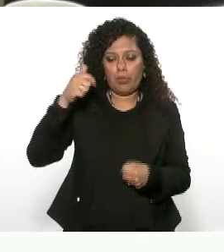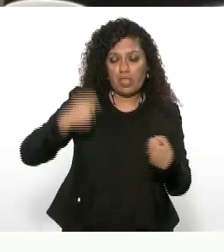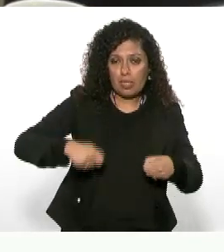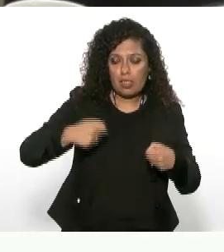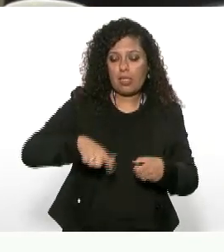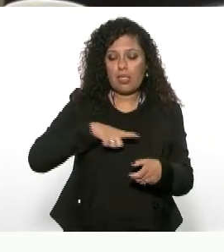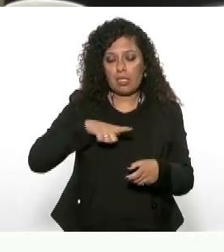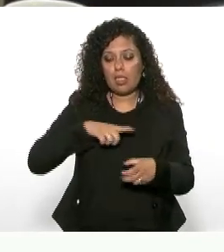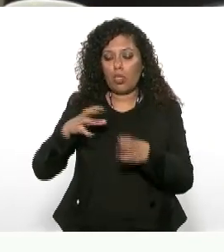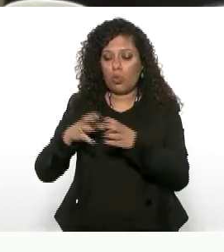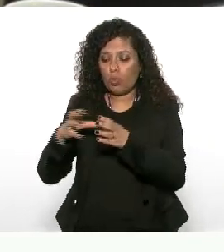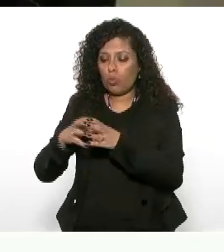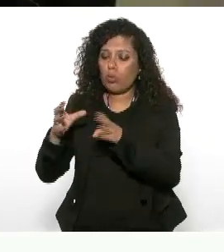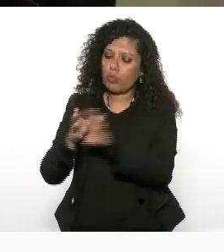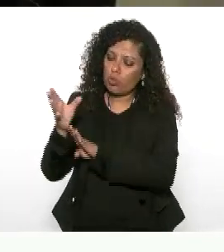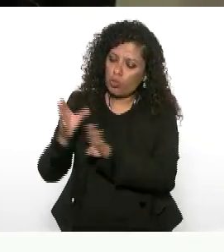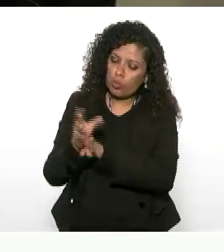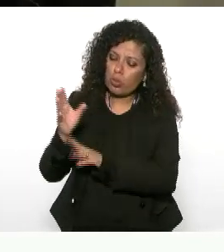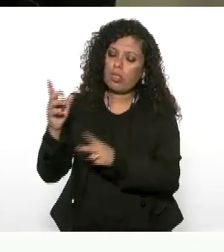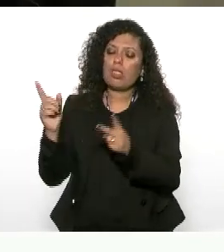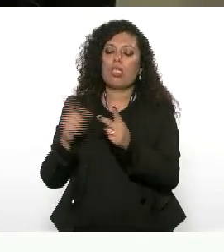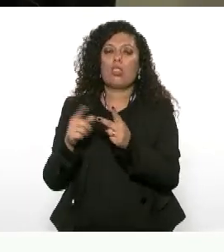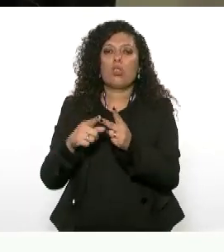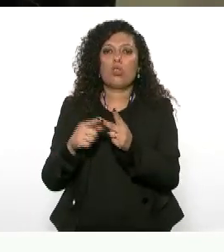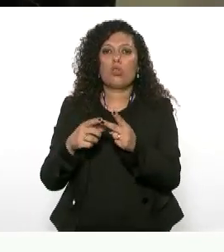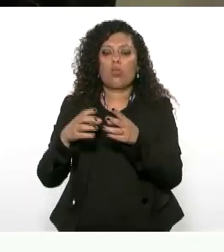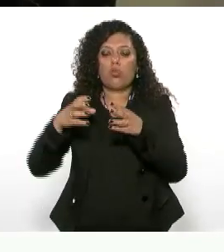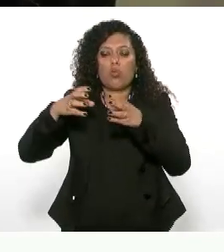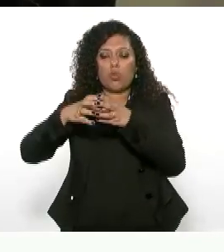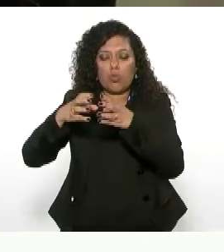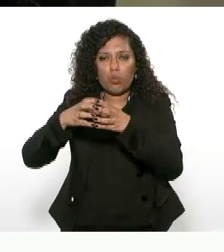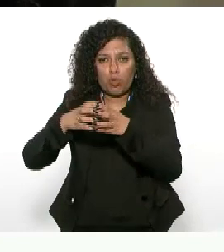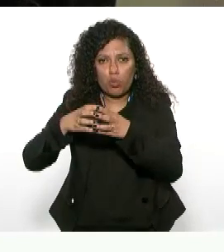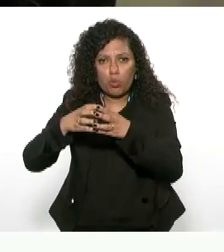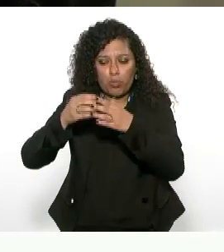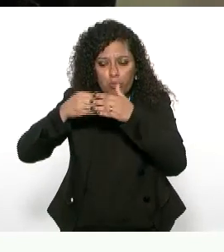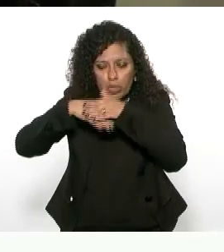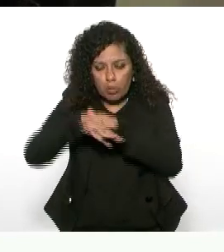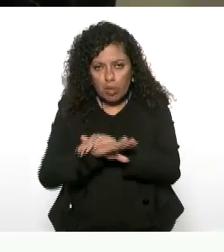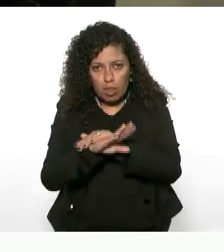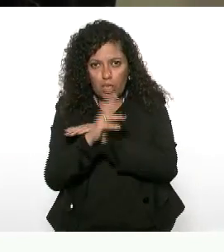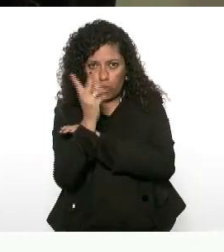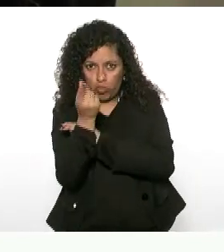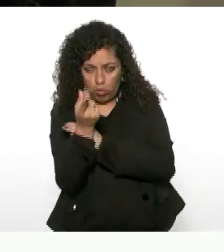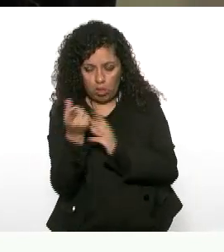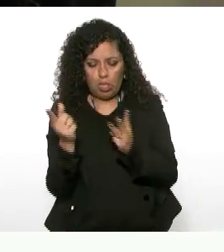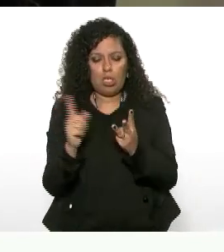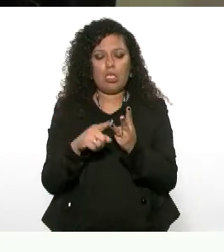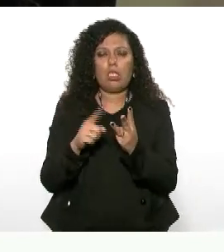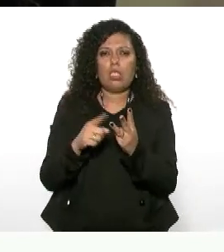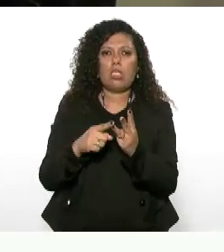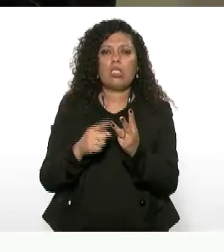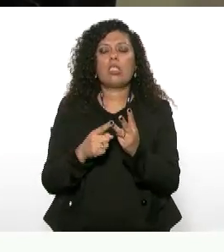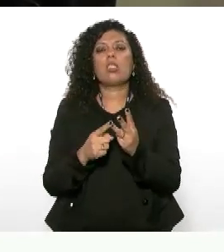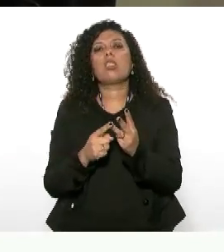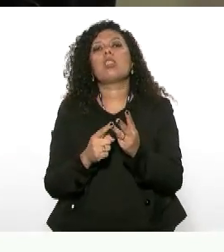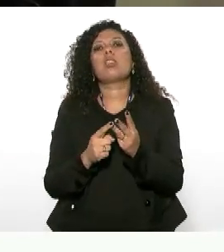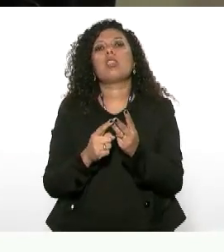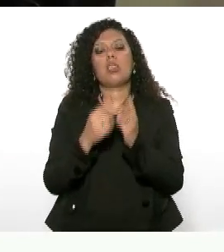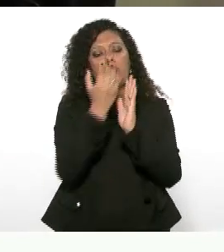tenha o Conselho. Né? A base de dados, que, assim, pelo que o diretor, o Wellington, que é o diretor